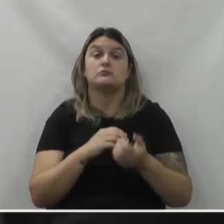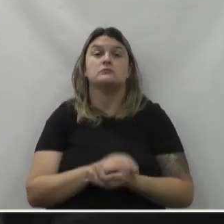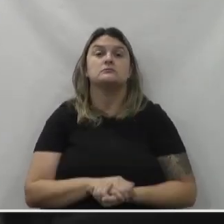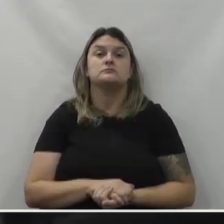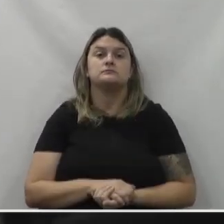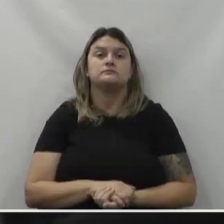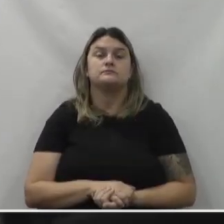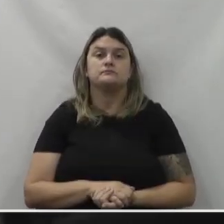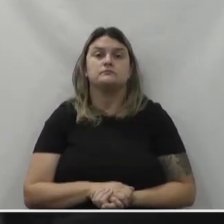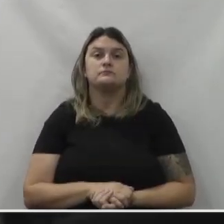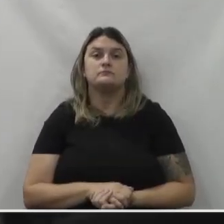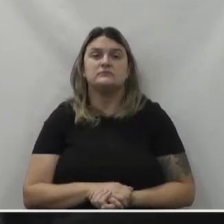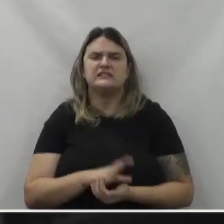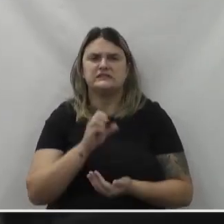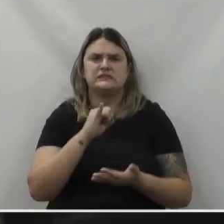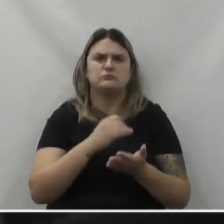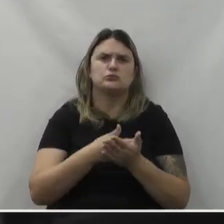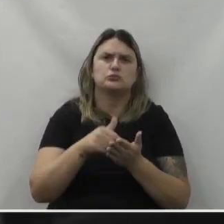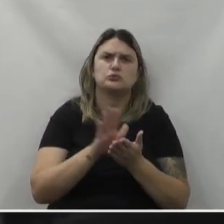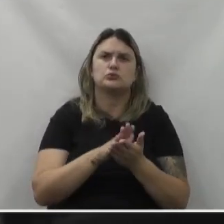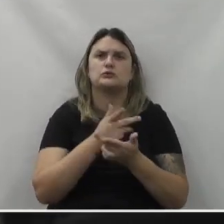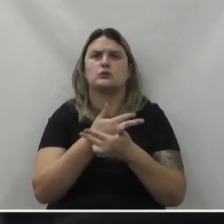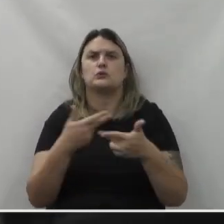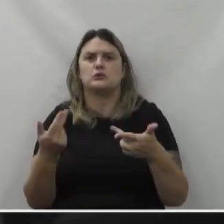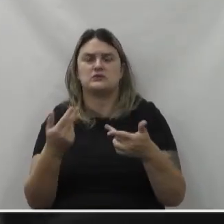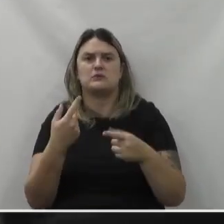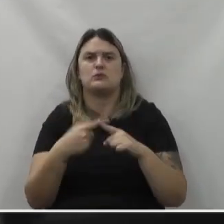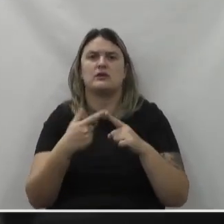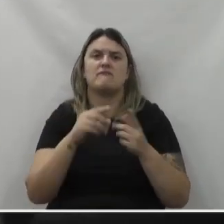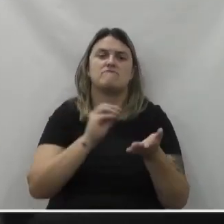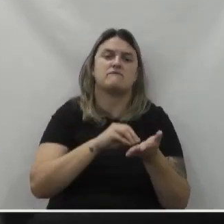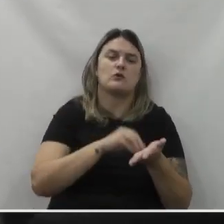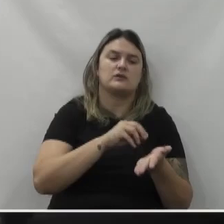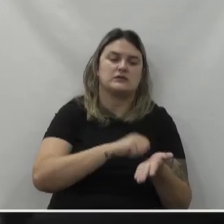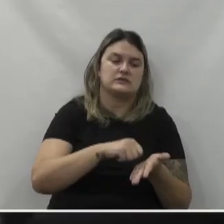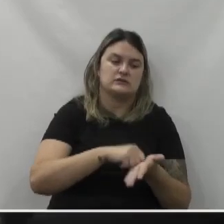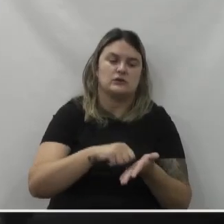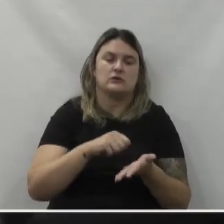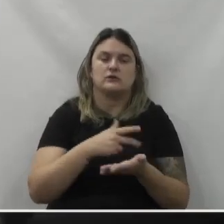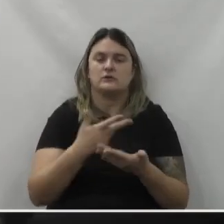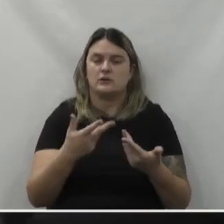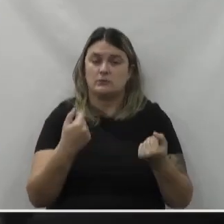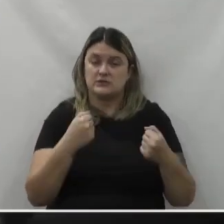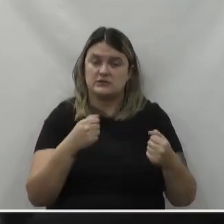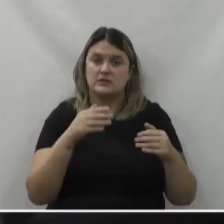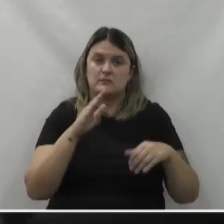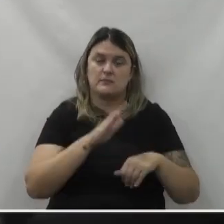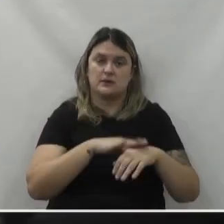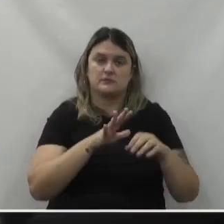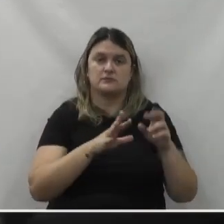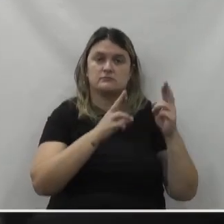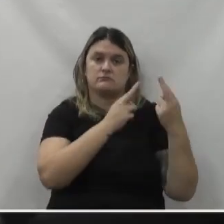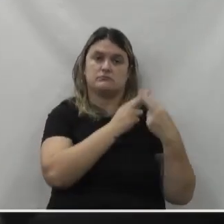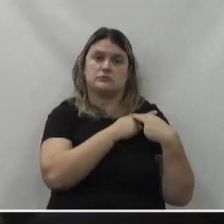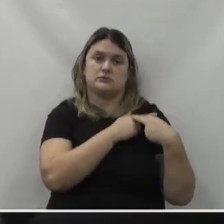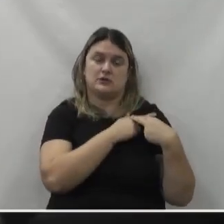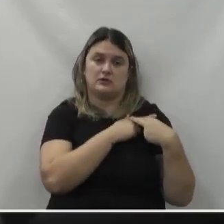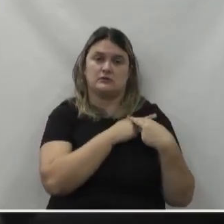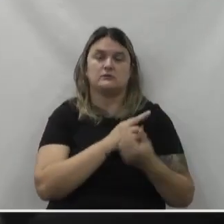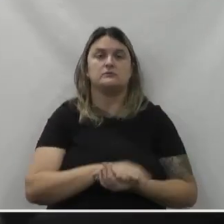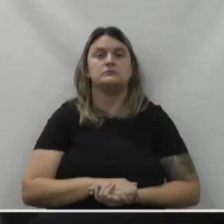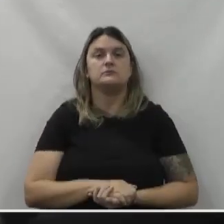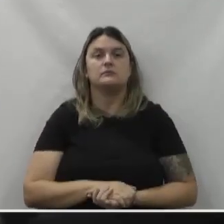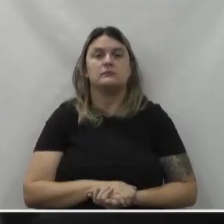de eventuais multas por desídia ou por algum trabalho ali que seja feito de forma